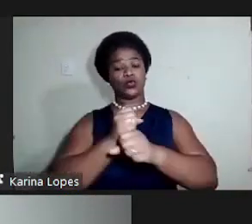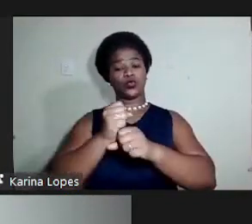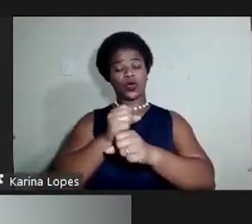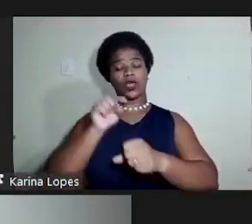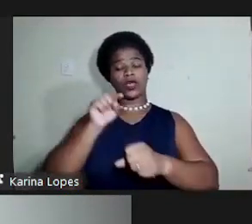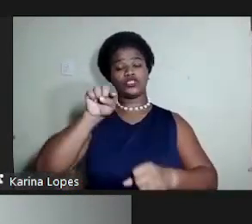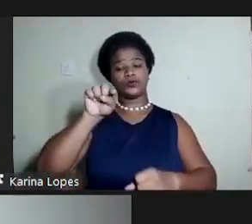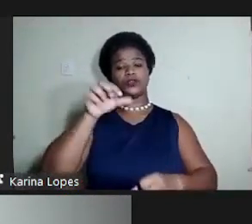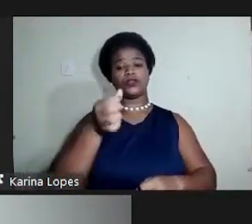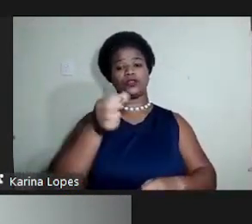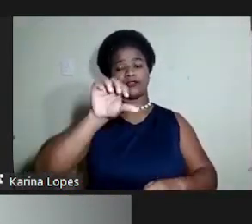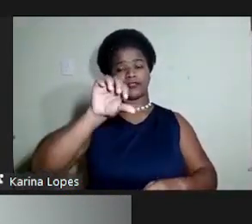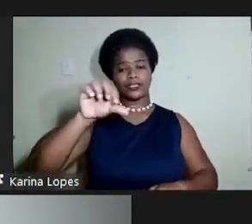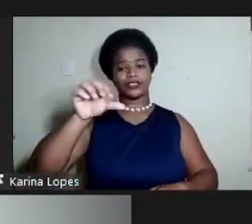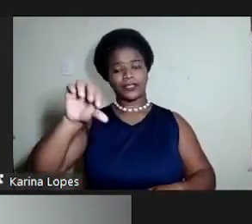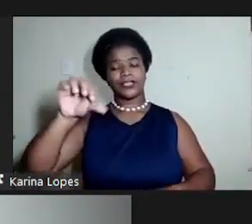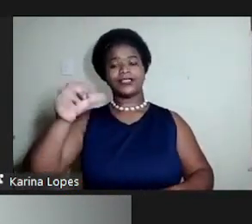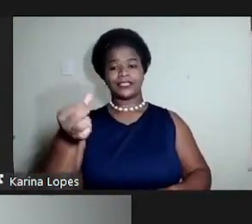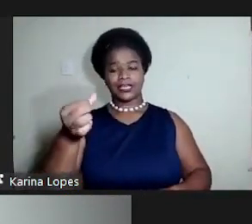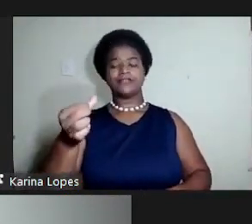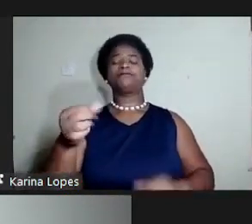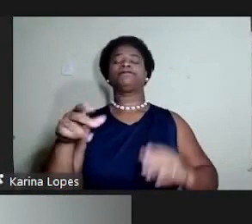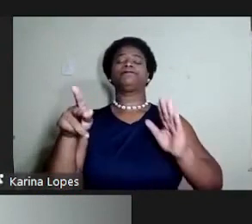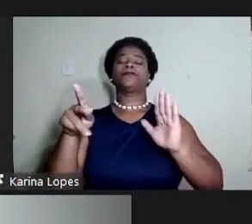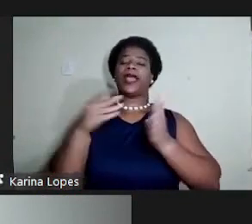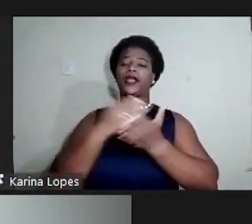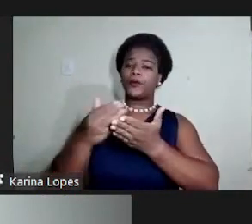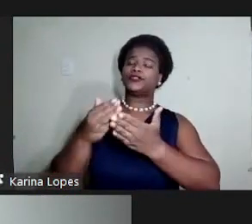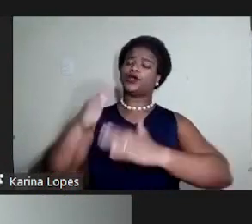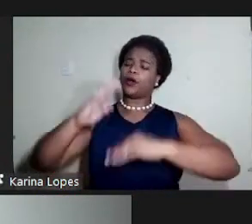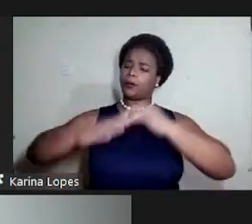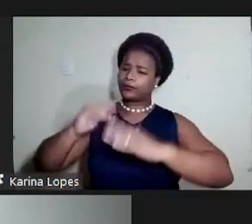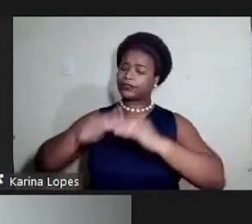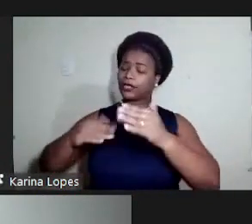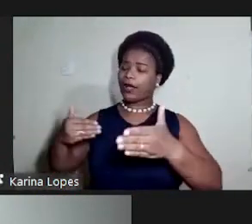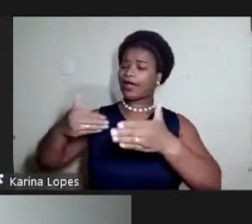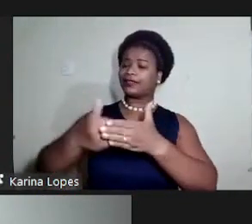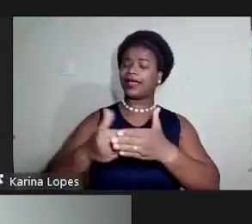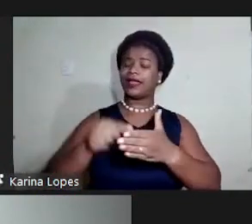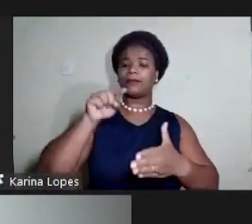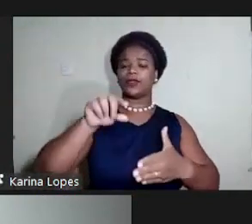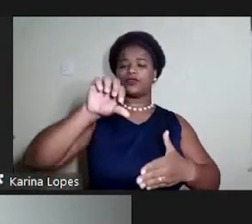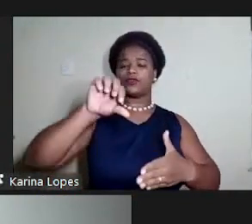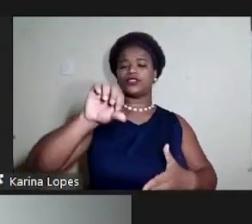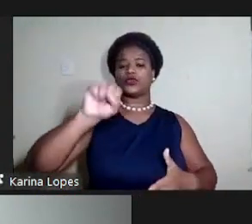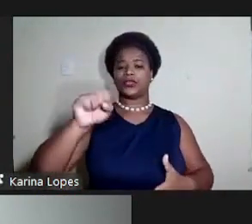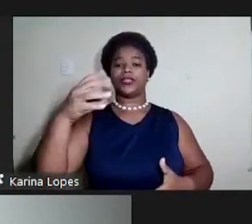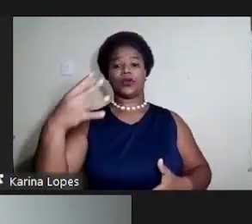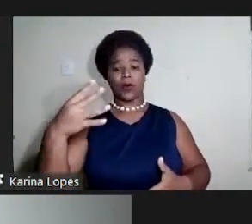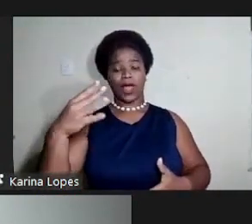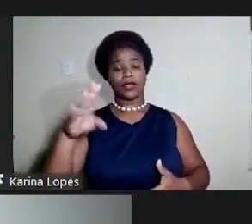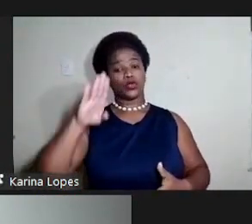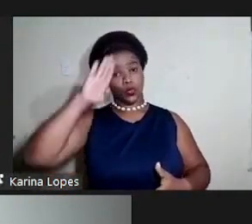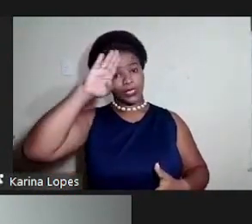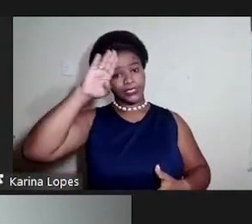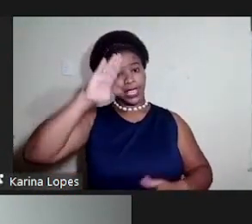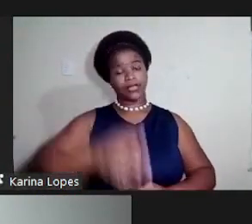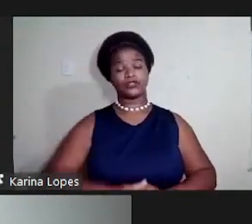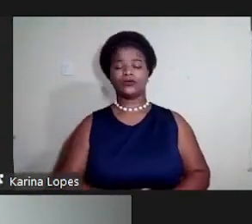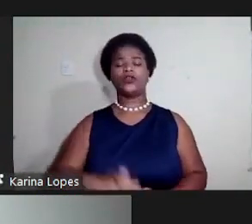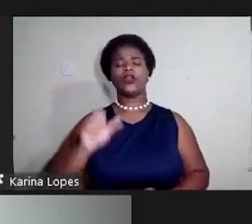Janeiro, exercendo a profissão até o ano de 84, no Exército, onde foi chefe da